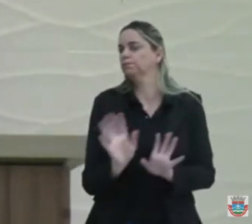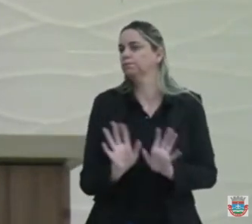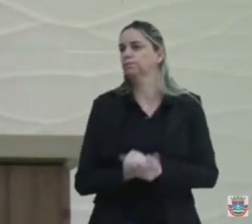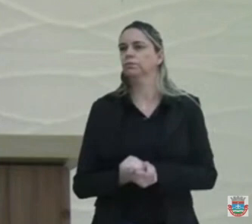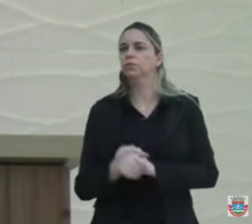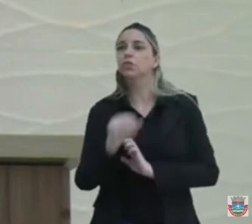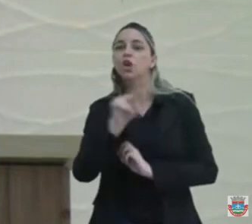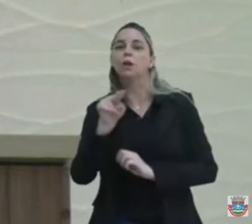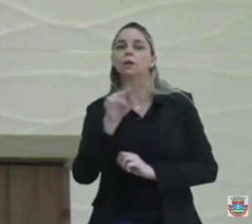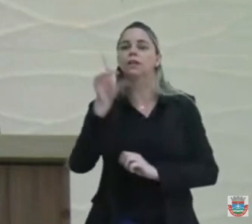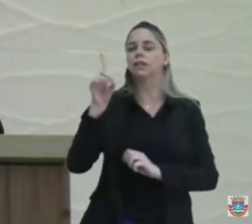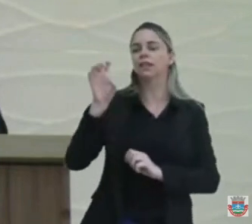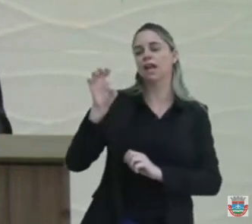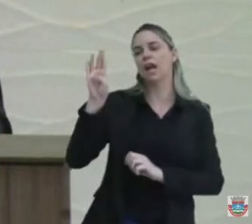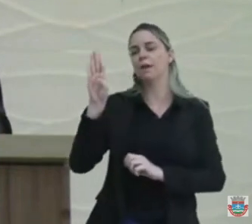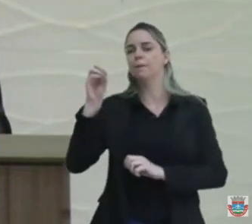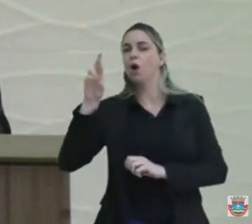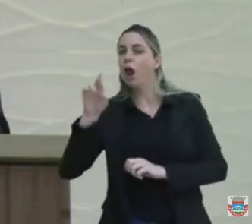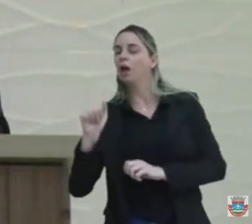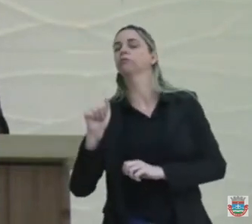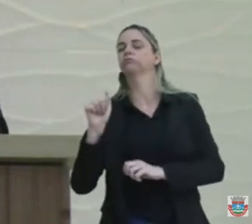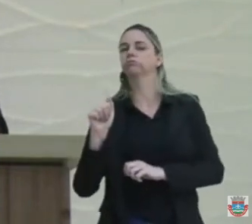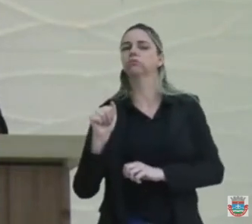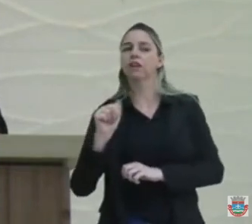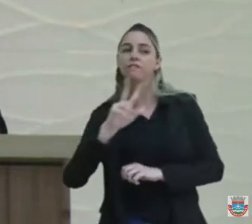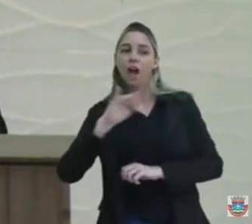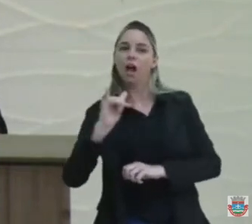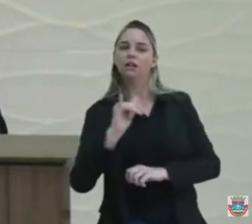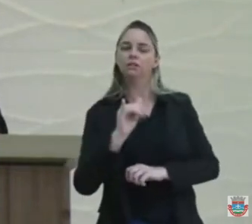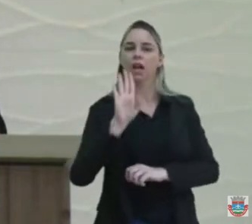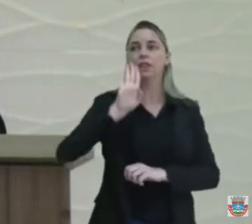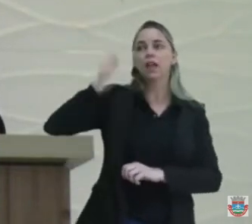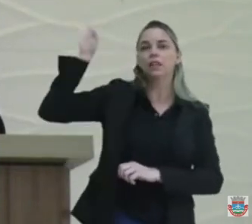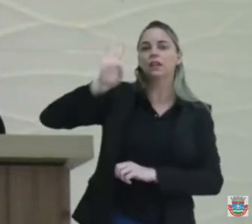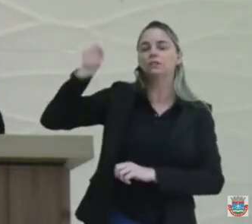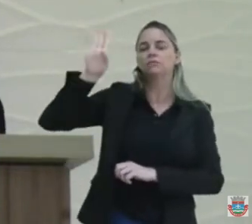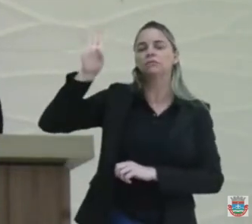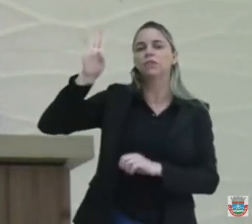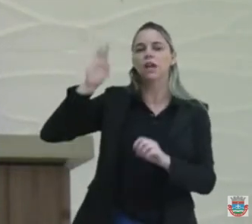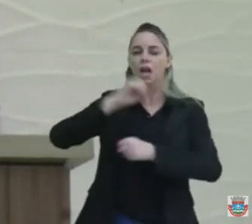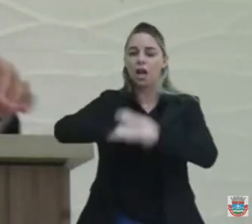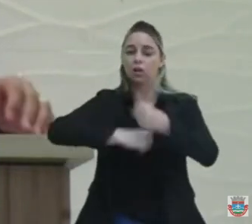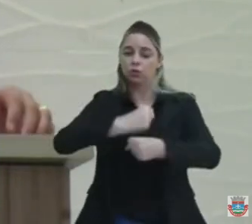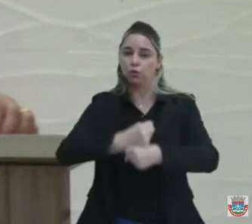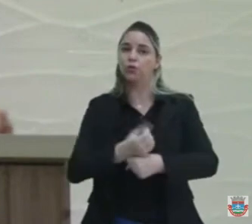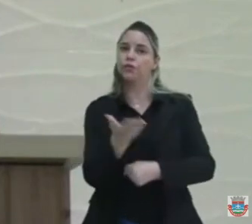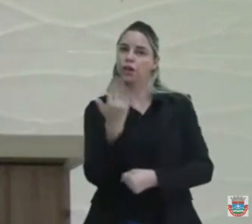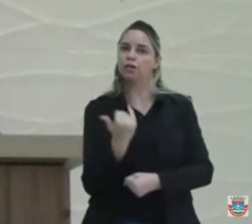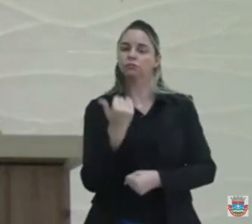nome de Débora Almeida, porque ela vai ser candidata daqui, ano que vem,